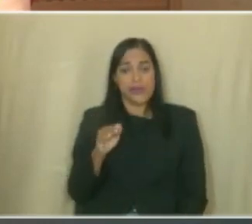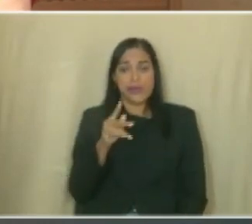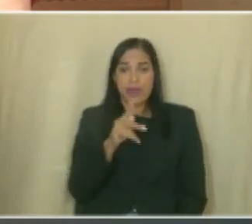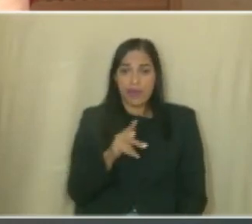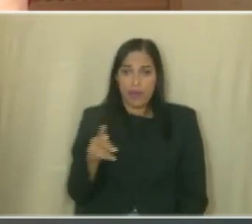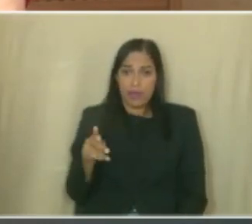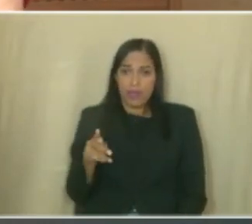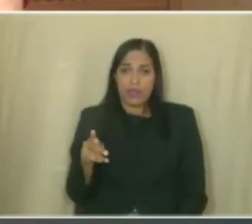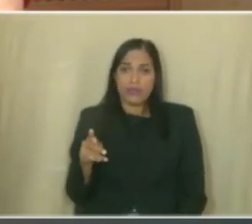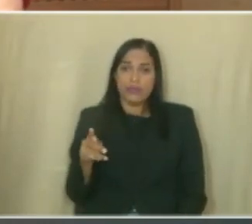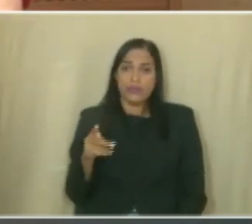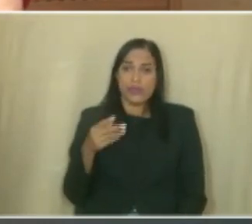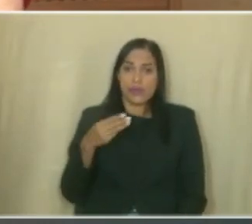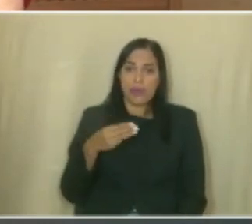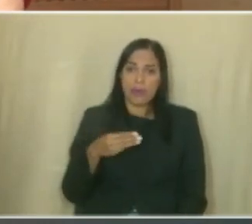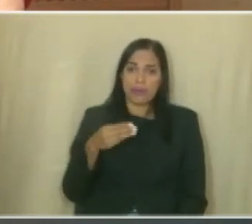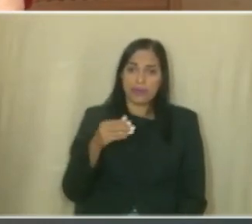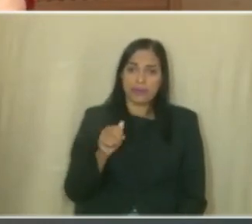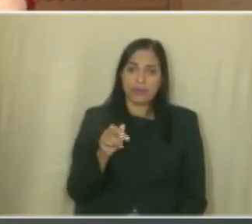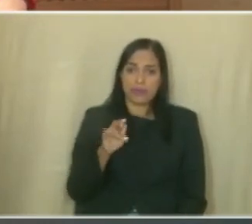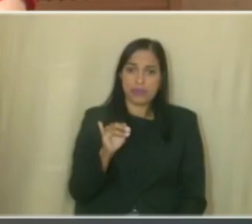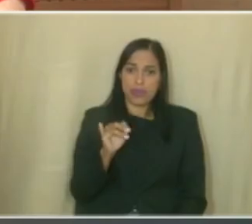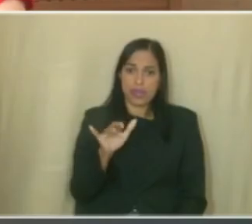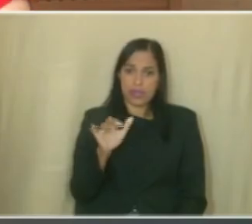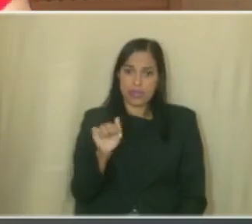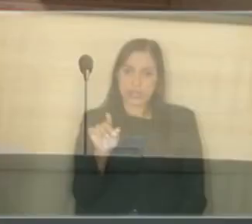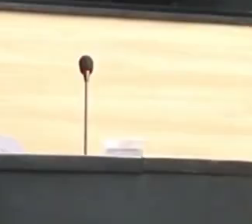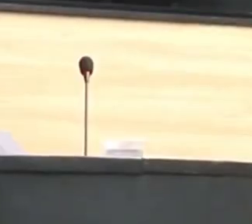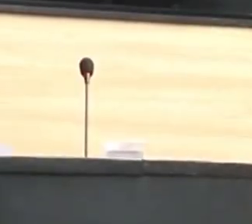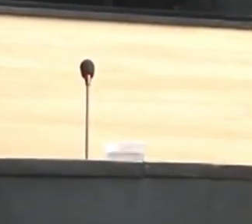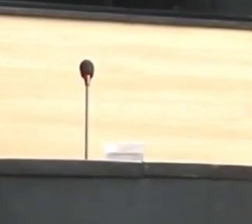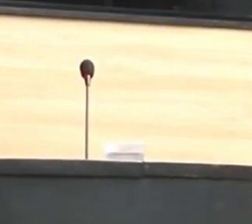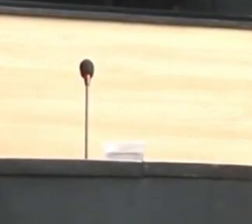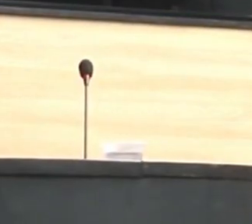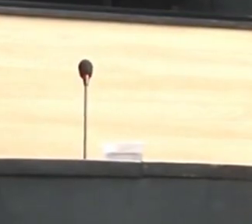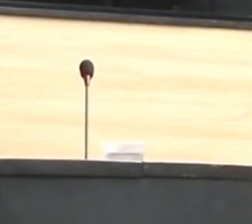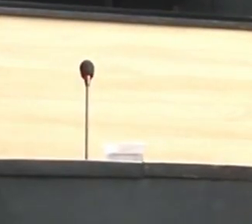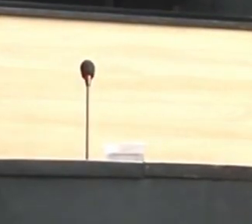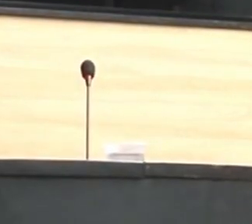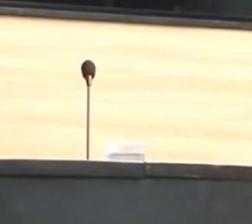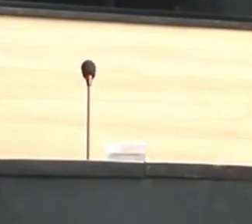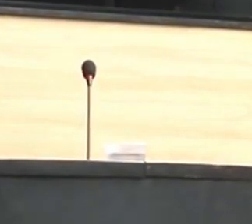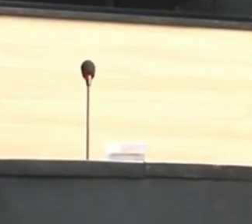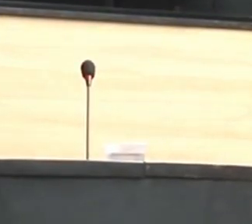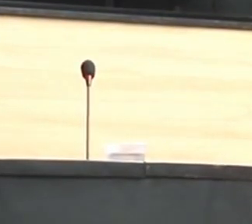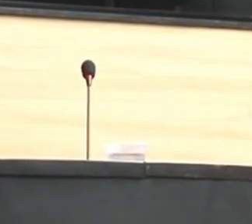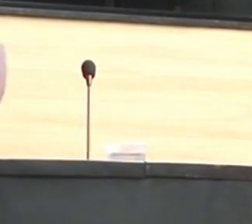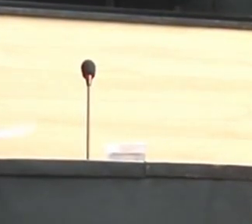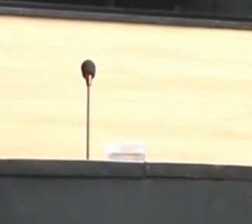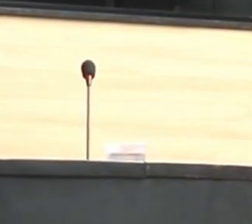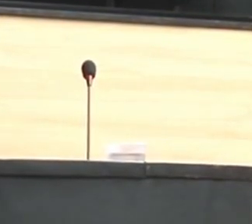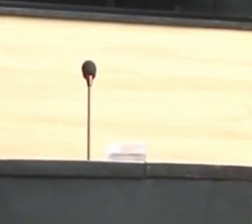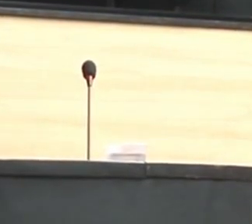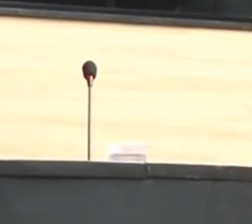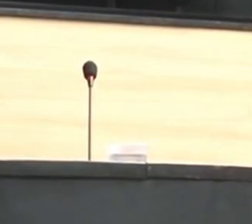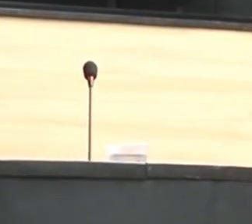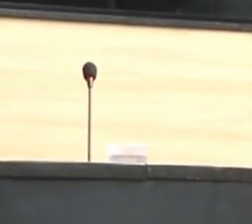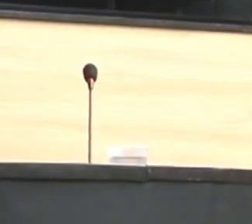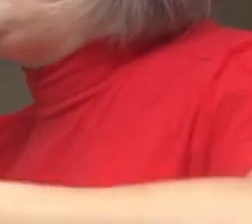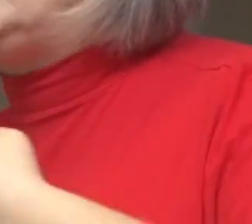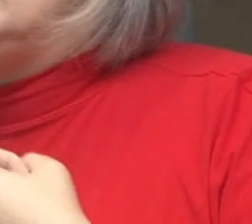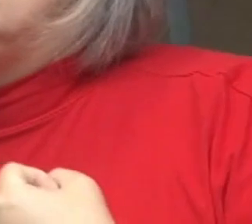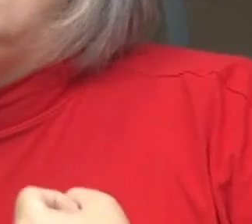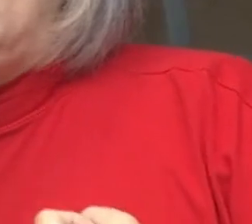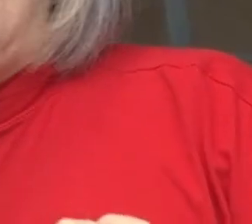presidenta da Enlub, Marília Dantas. A vereadora também falou sobre outros requerimentos aprovados. Um